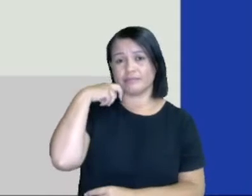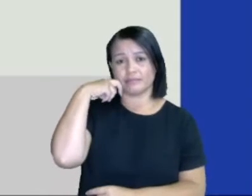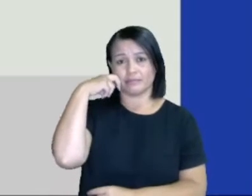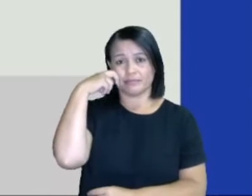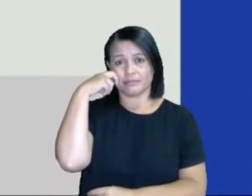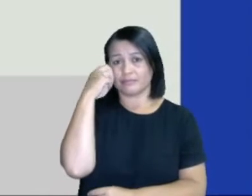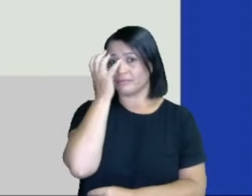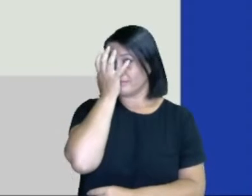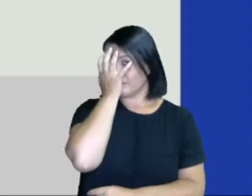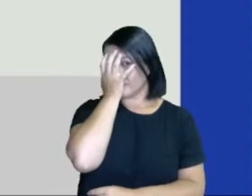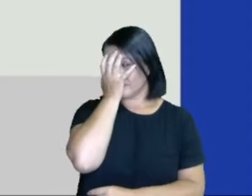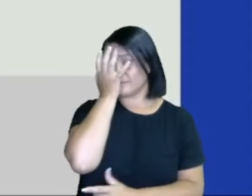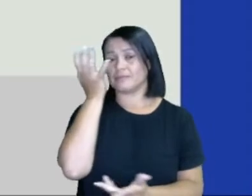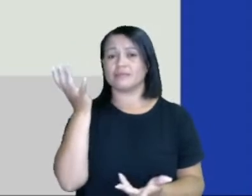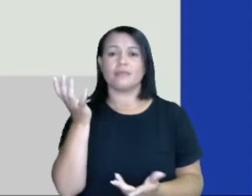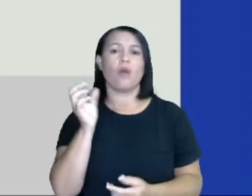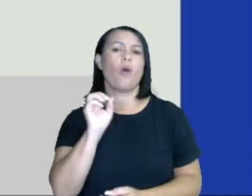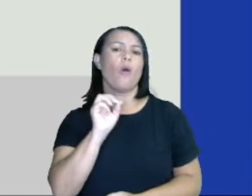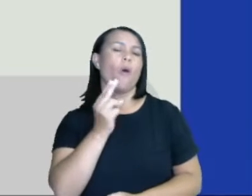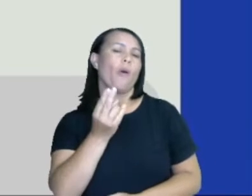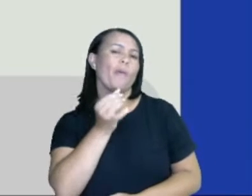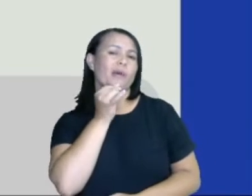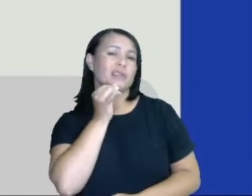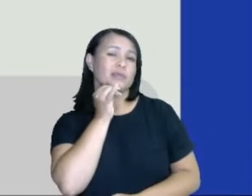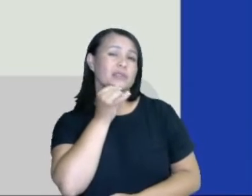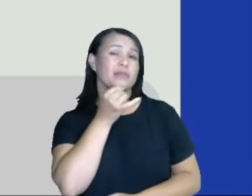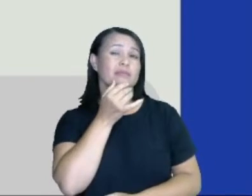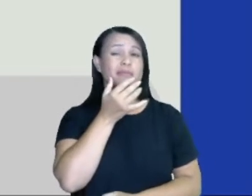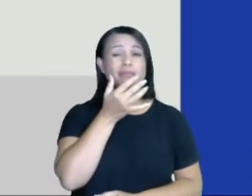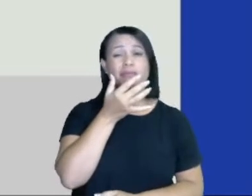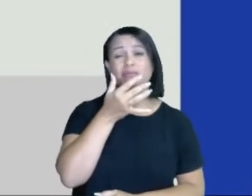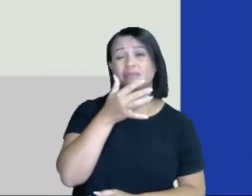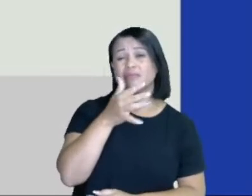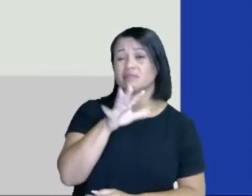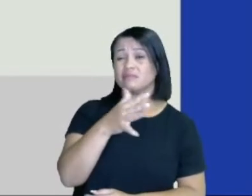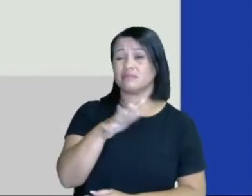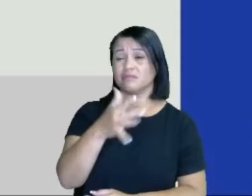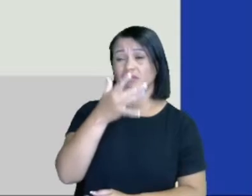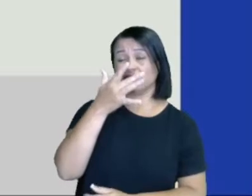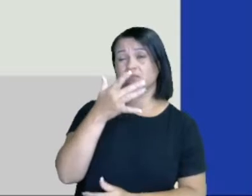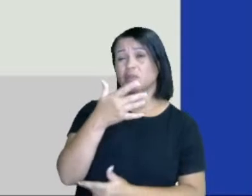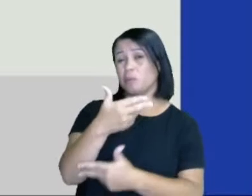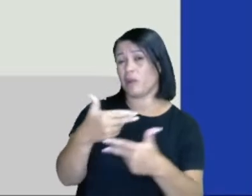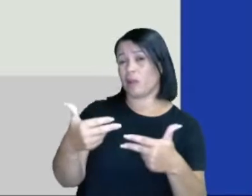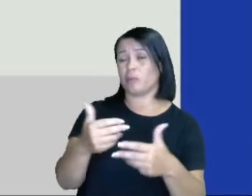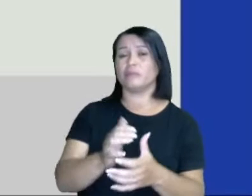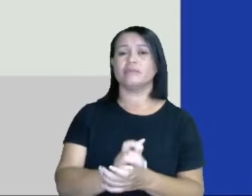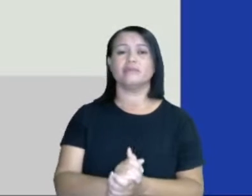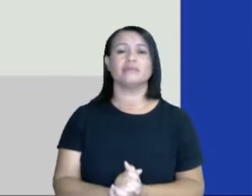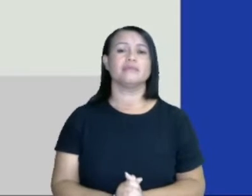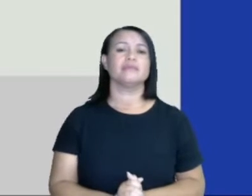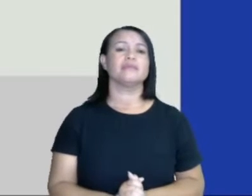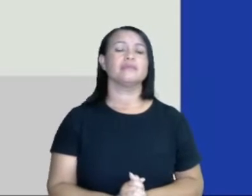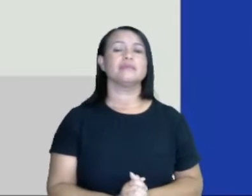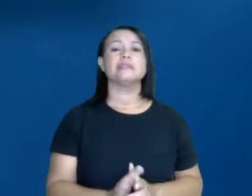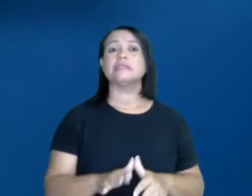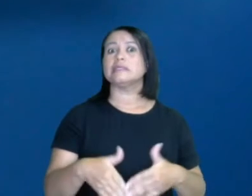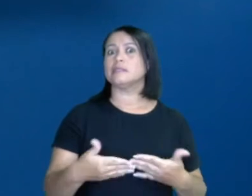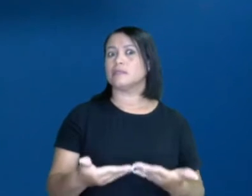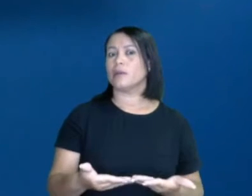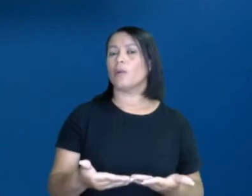envergonhado. Ou me abruma, quando a gente está assim, mais ou menos indiferente com aquela situação, certo?